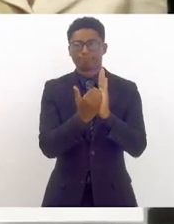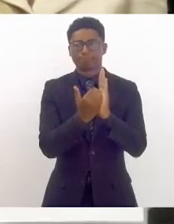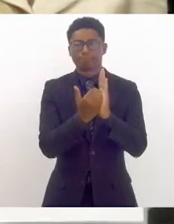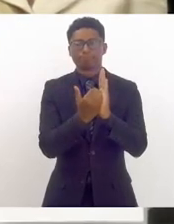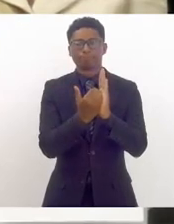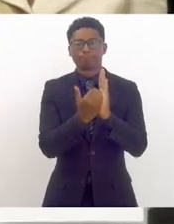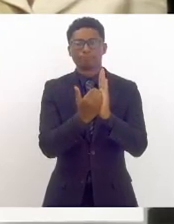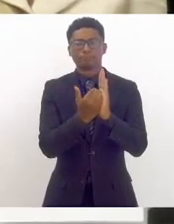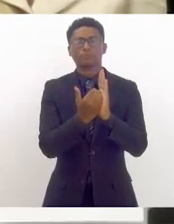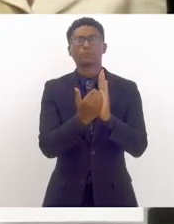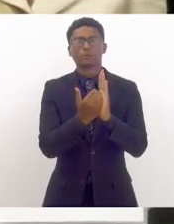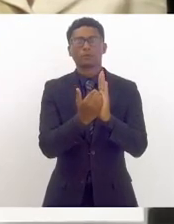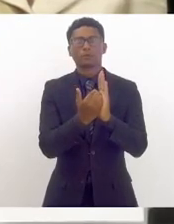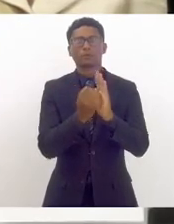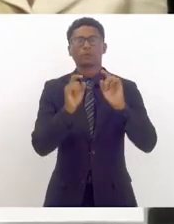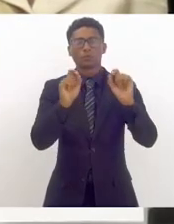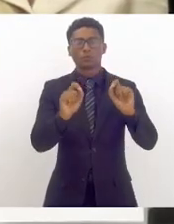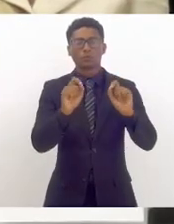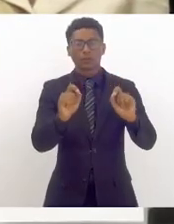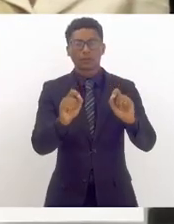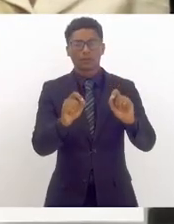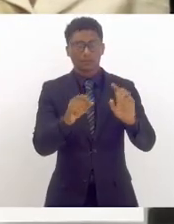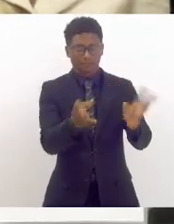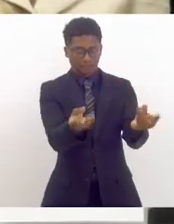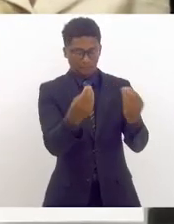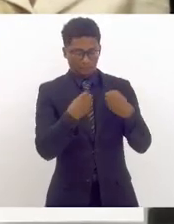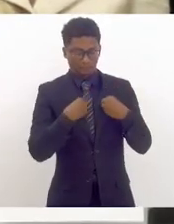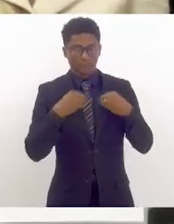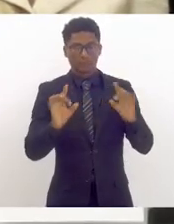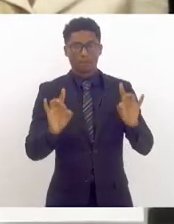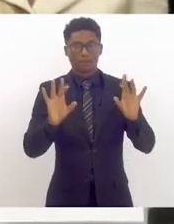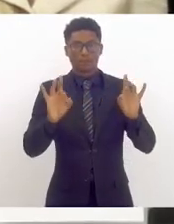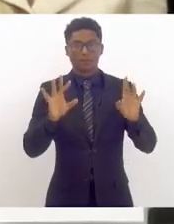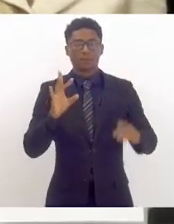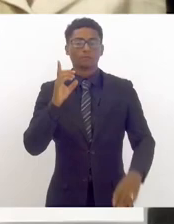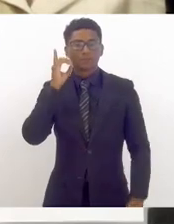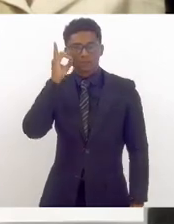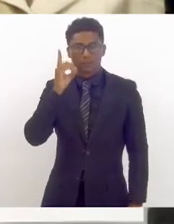o mandato que me foi confiado